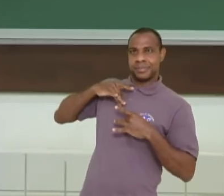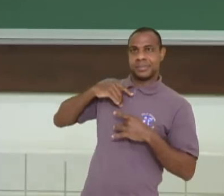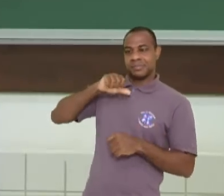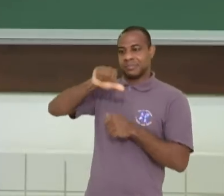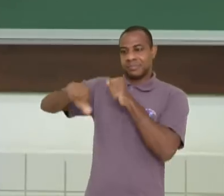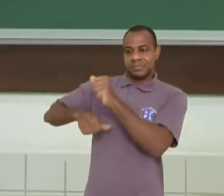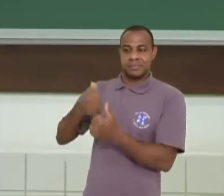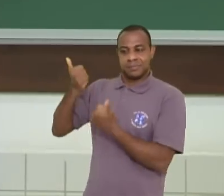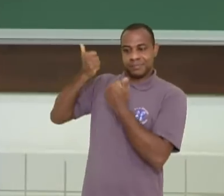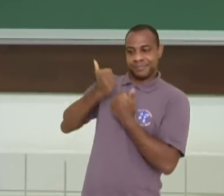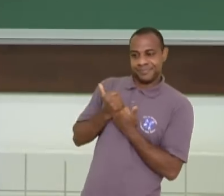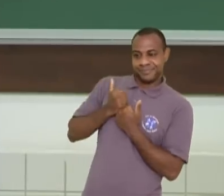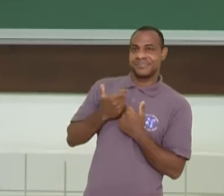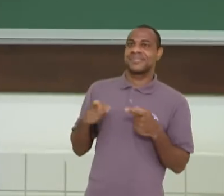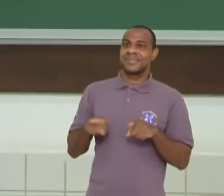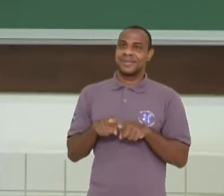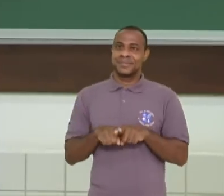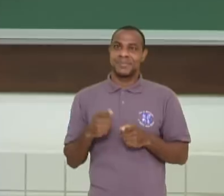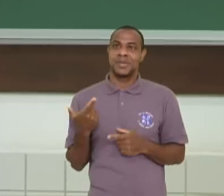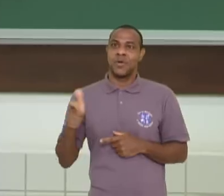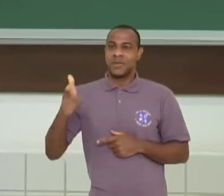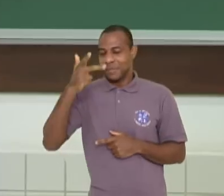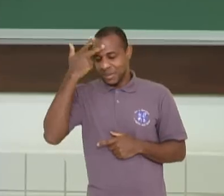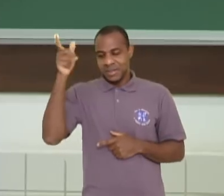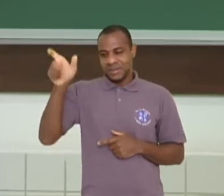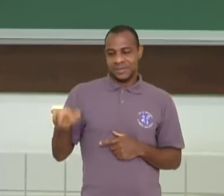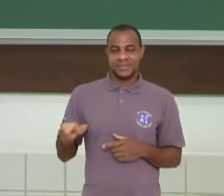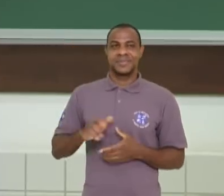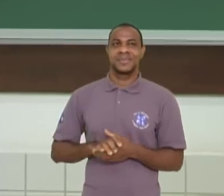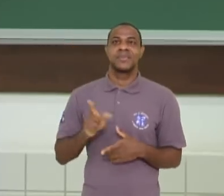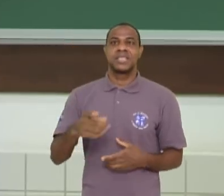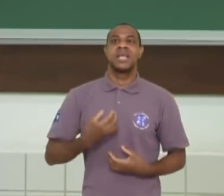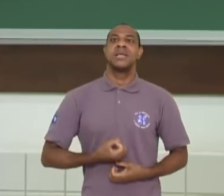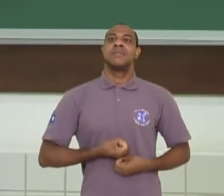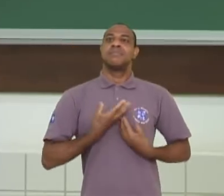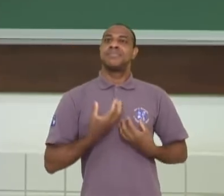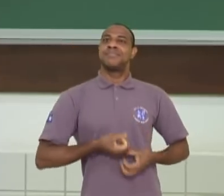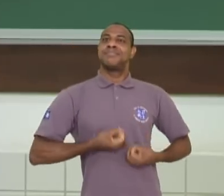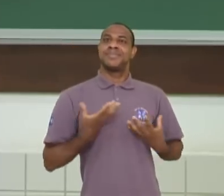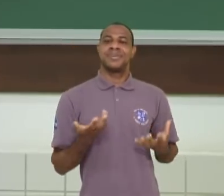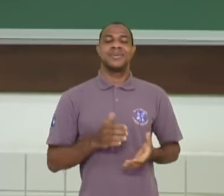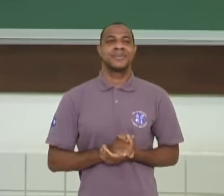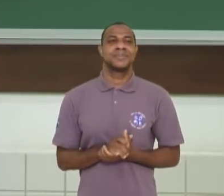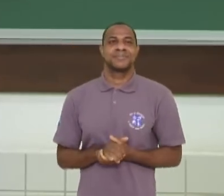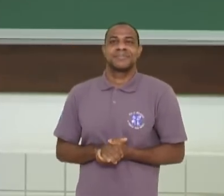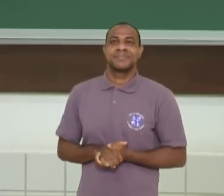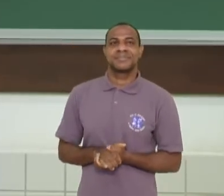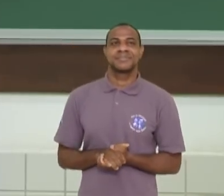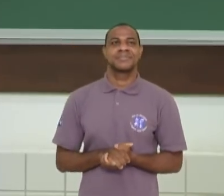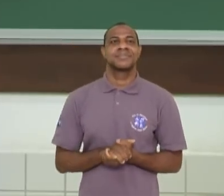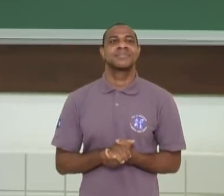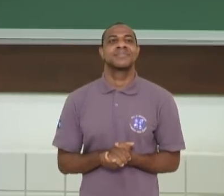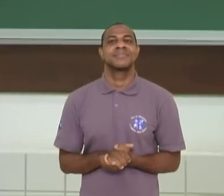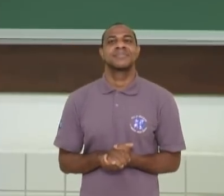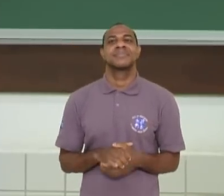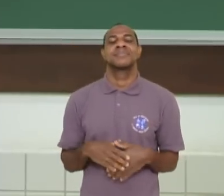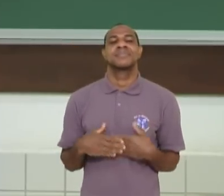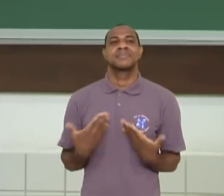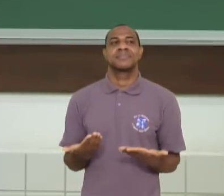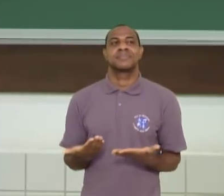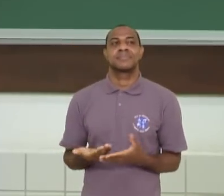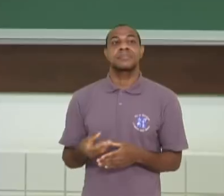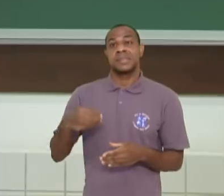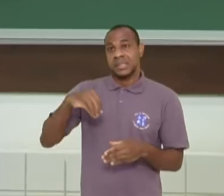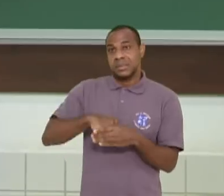pessoal sempre se inspirou em alguém ali, da sua maneira de se vestir, de sua maneira de se expressar, né? Cortar o cabelo, se maquiar. Então, tudo isso aí dentro do contexto